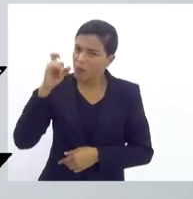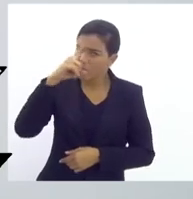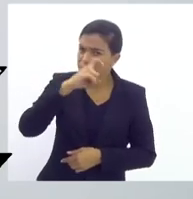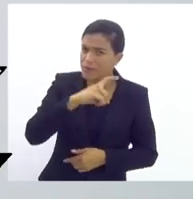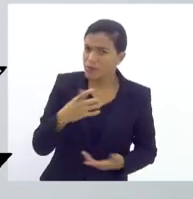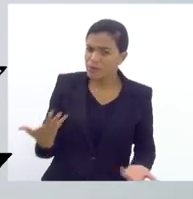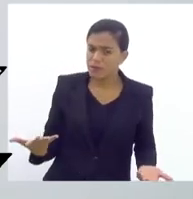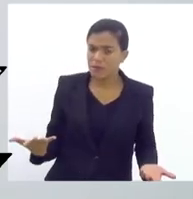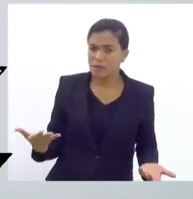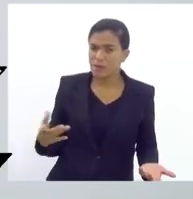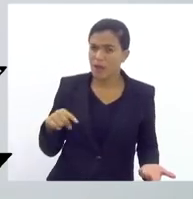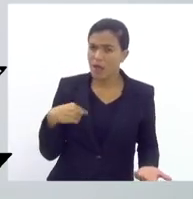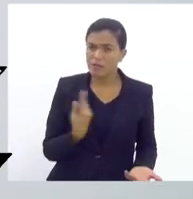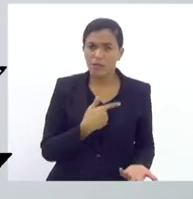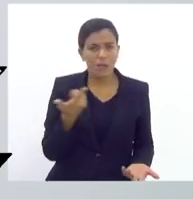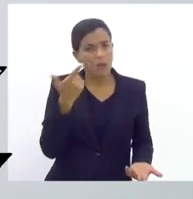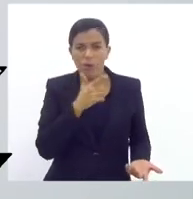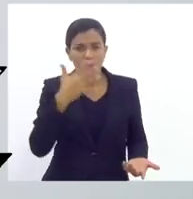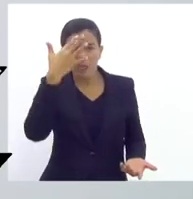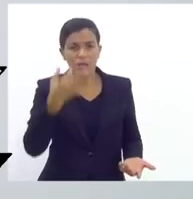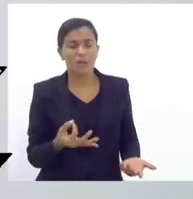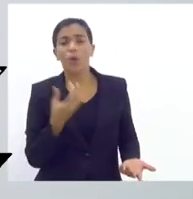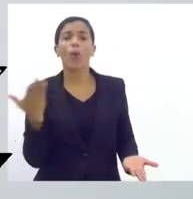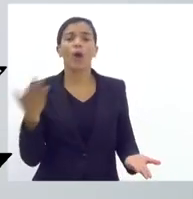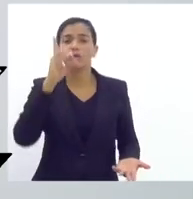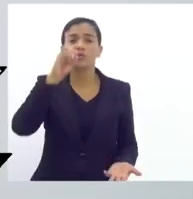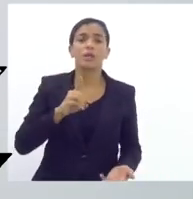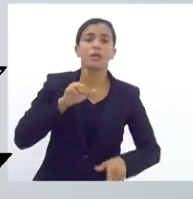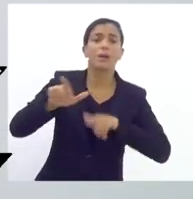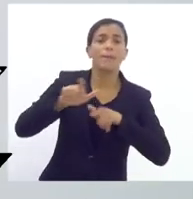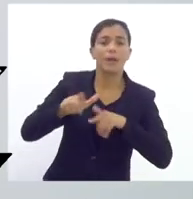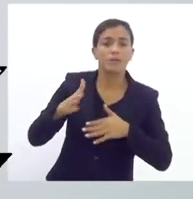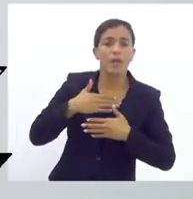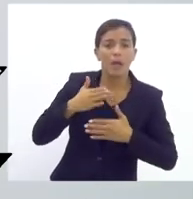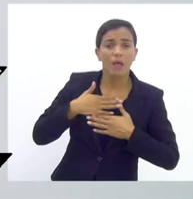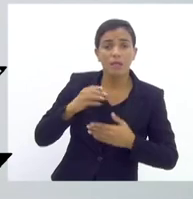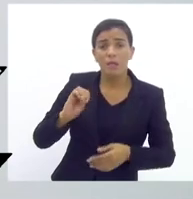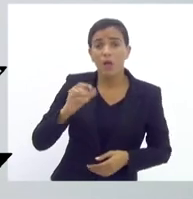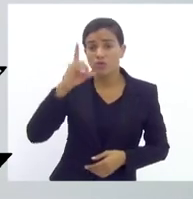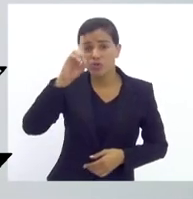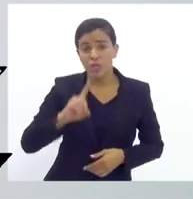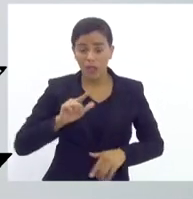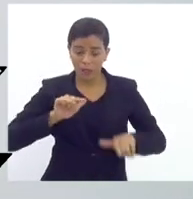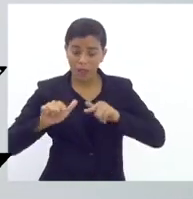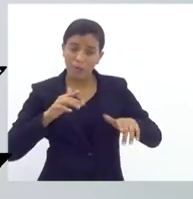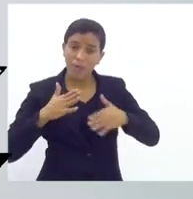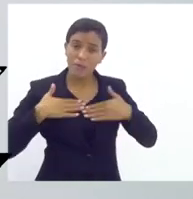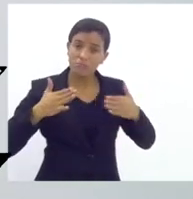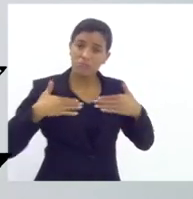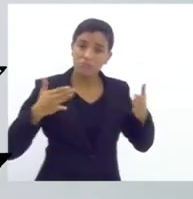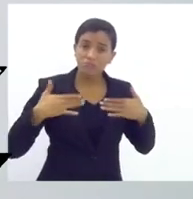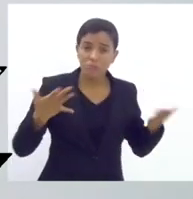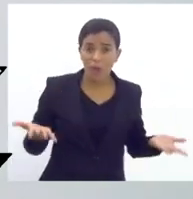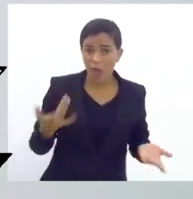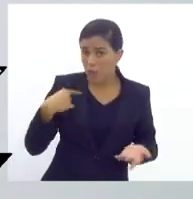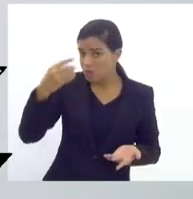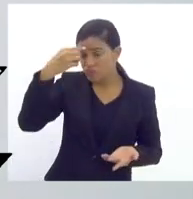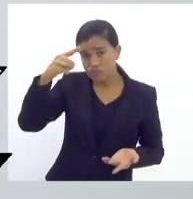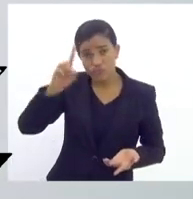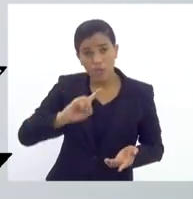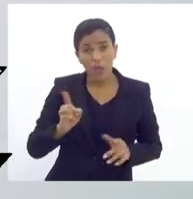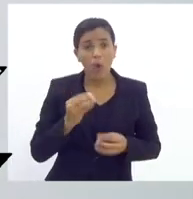porque a gente se quer consegue entender quais são os direitos trabalhistas se você não sabe quais são os direitos trabalhistas Obviamente você não sabe